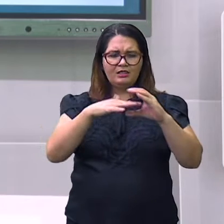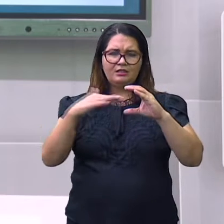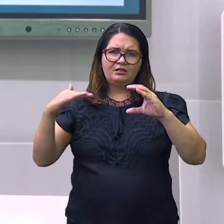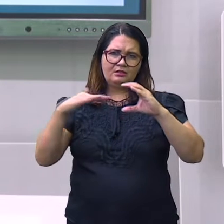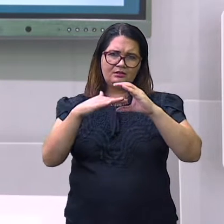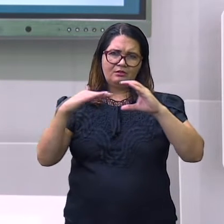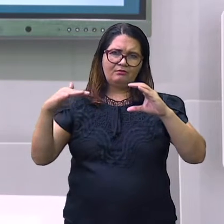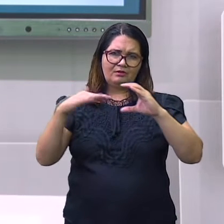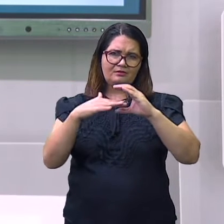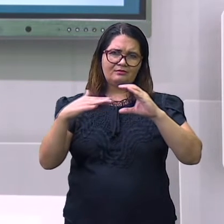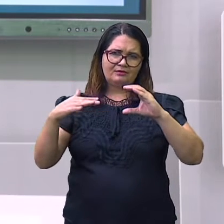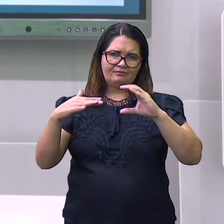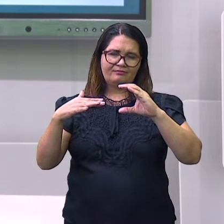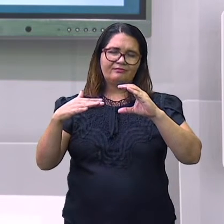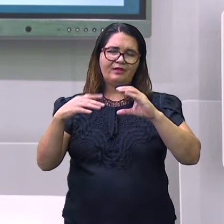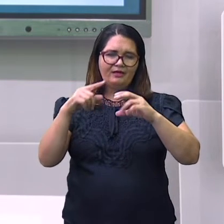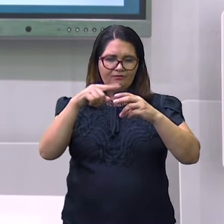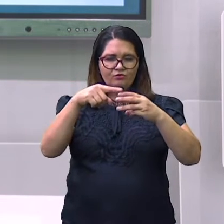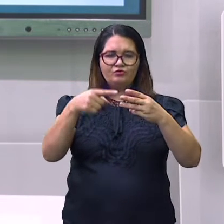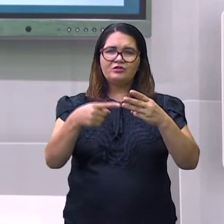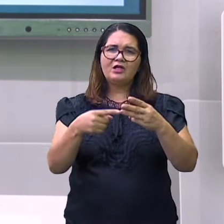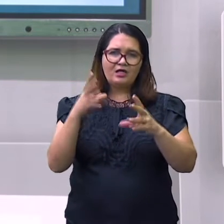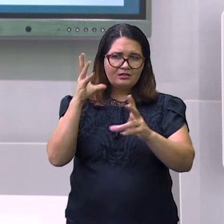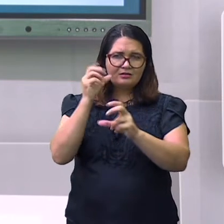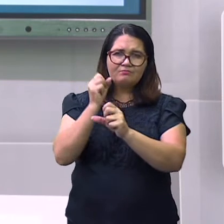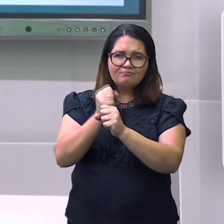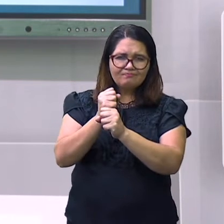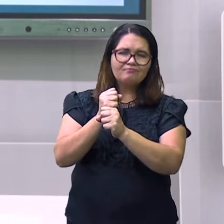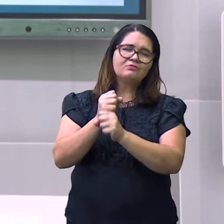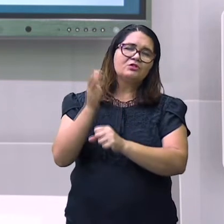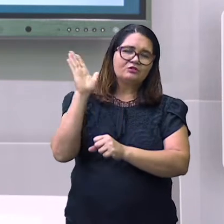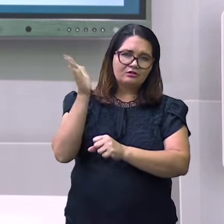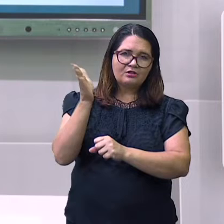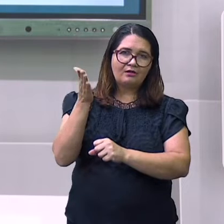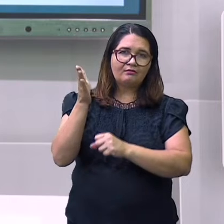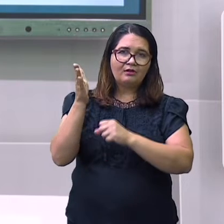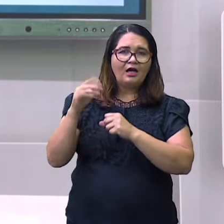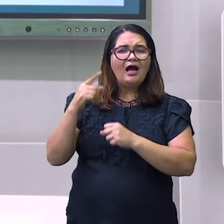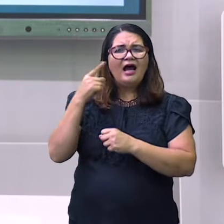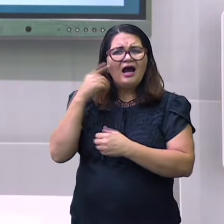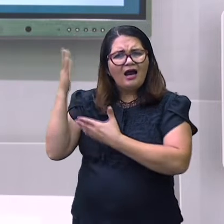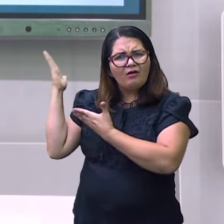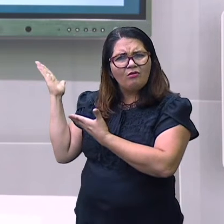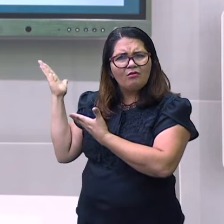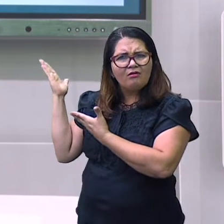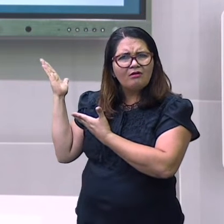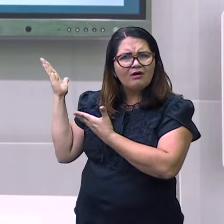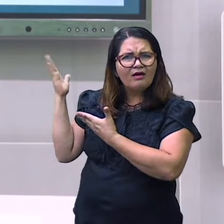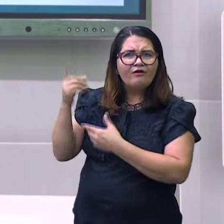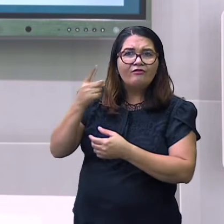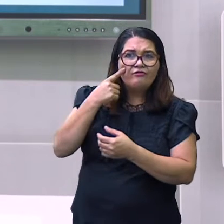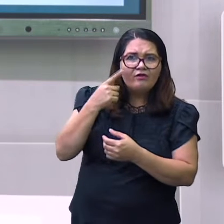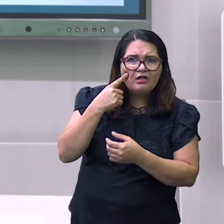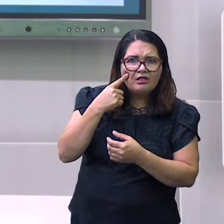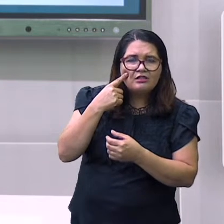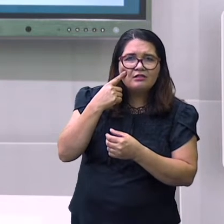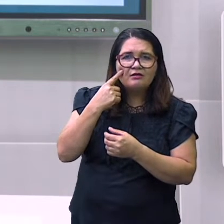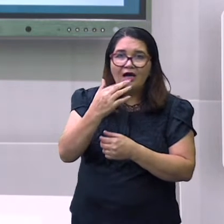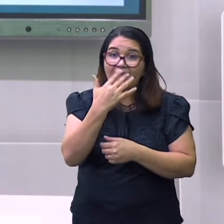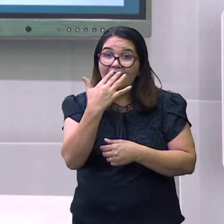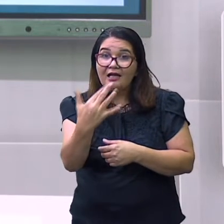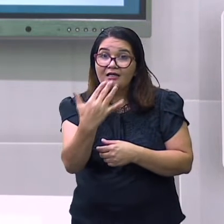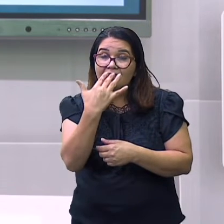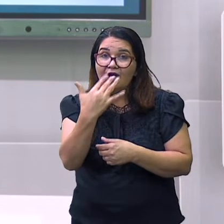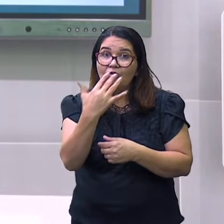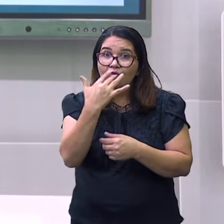plasmática e citoplasma. E aí? E essa estrutura aqui, ó, toda roxona ali, olha, olha bem. Nós temos